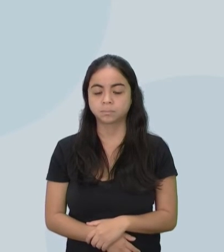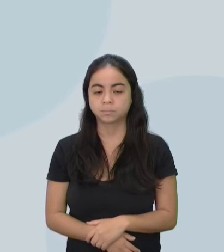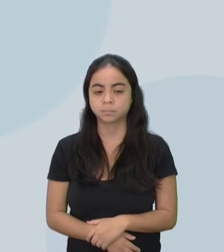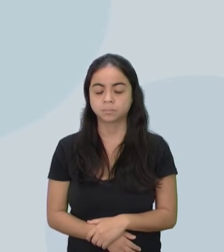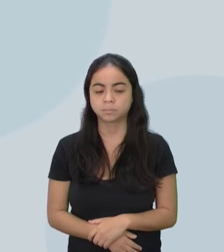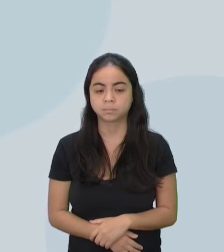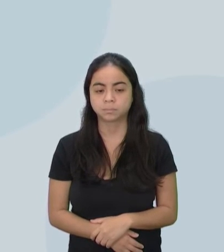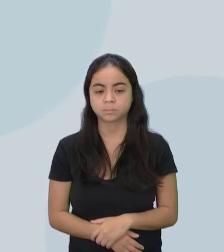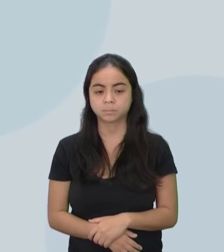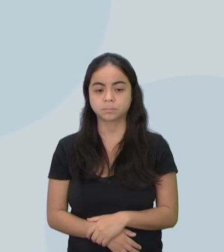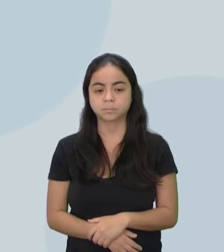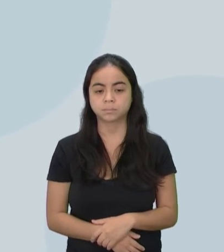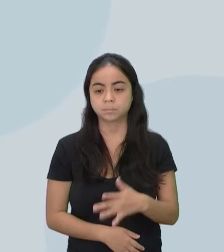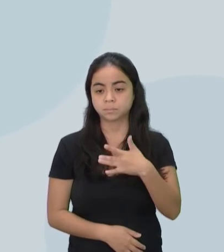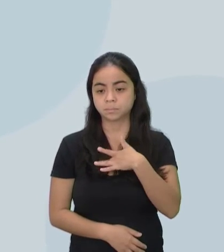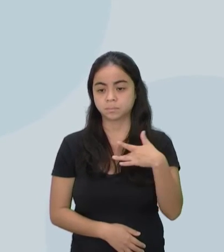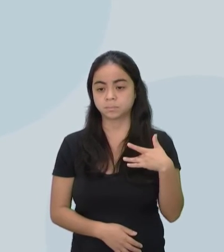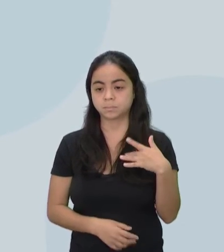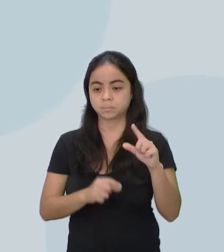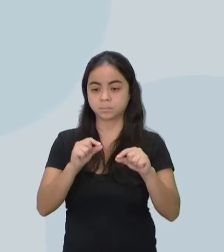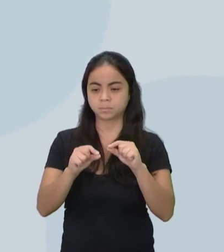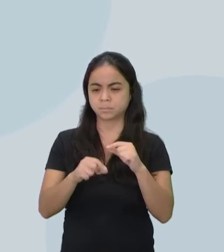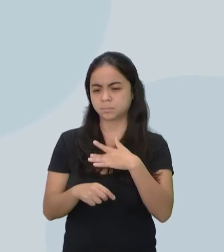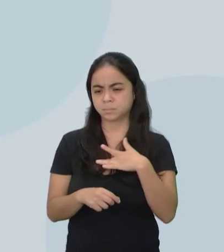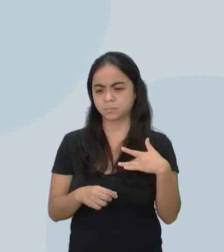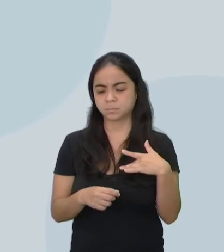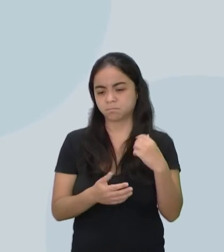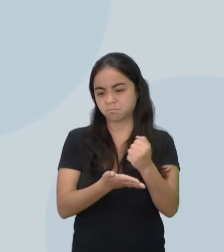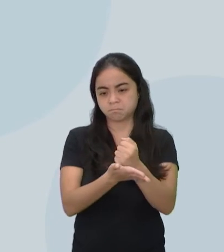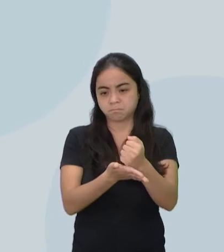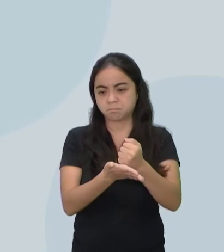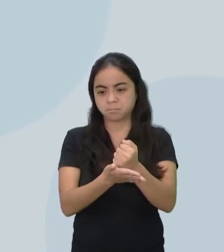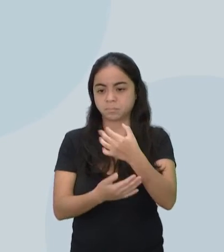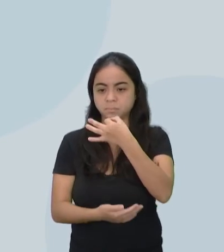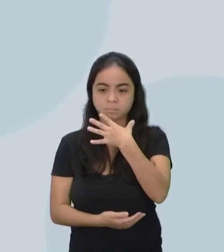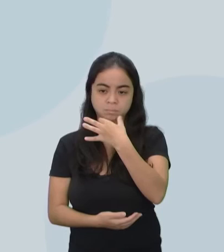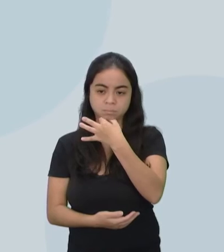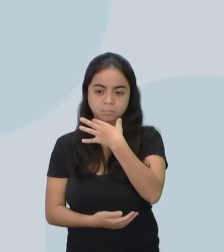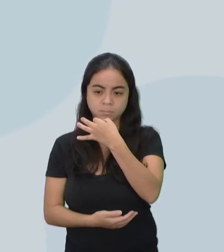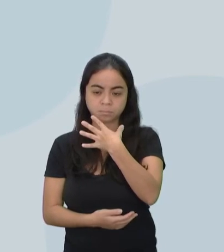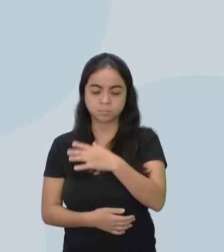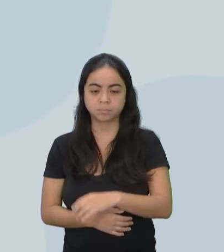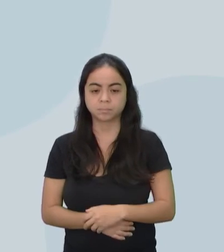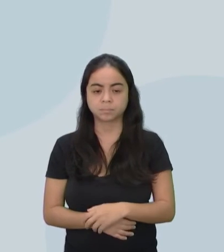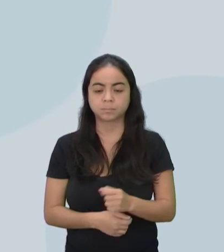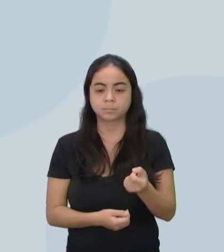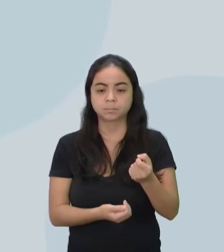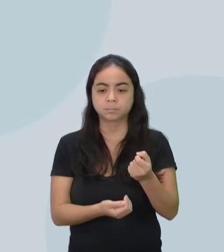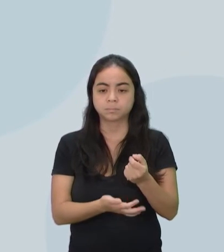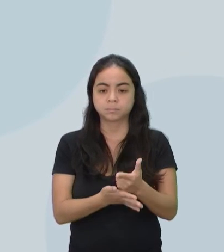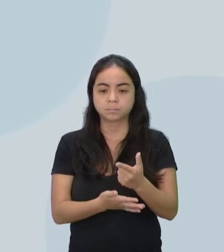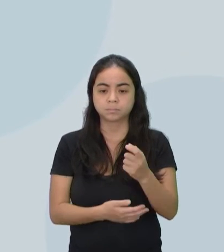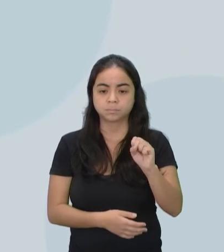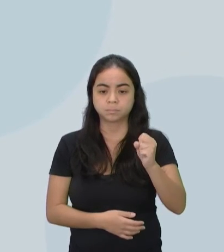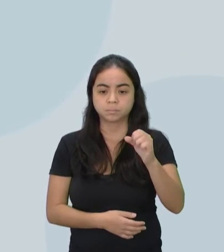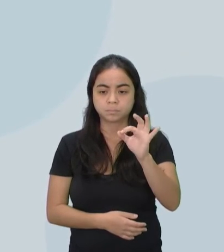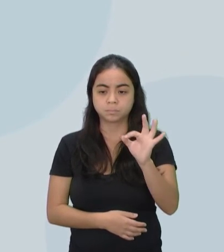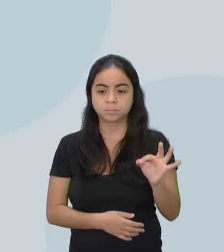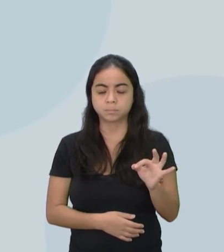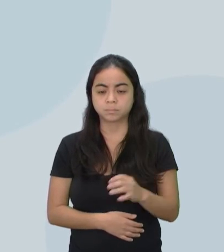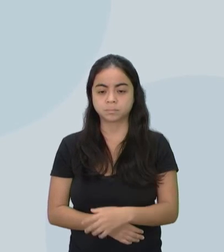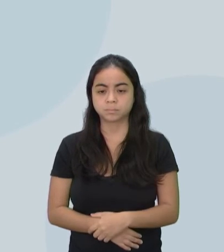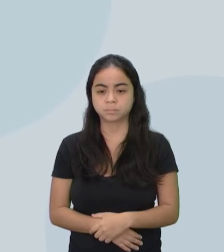E ela gastou com saúde, o que é saúde, né? Com farmácia, com remédio. Ela gastou com saúde